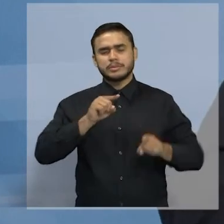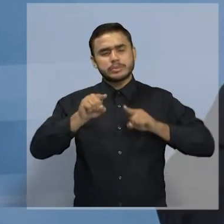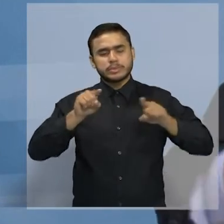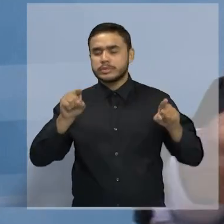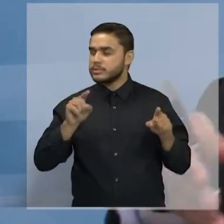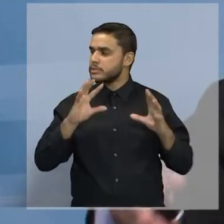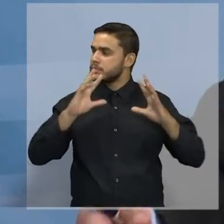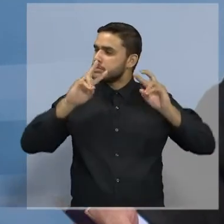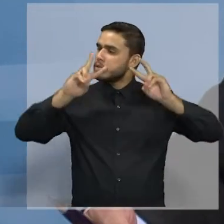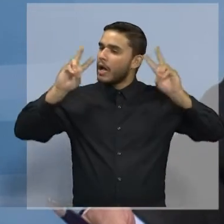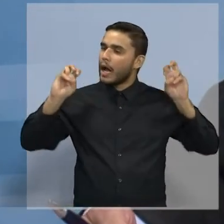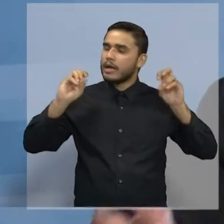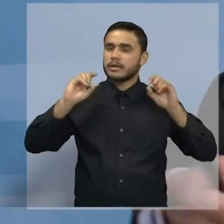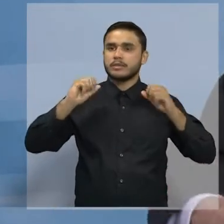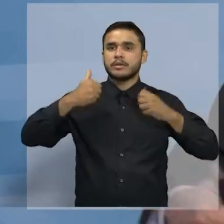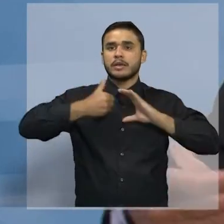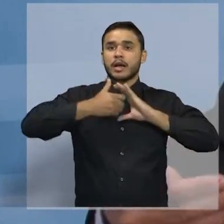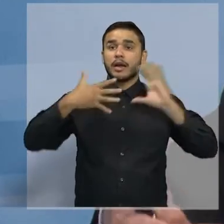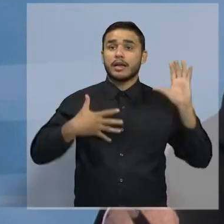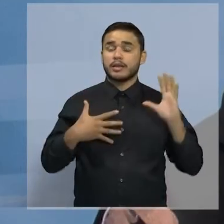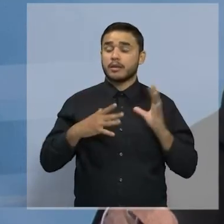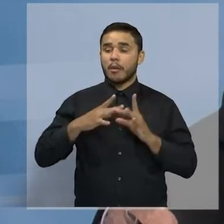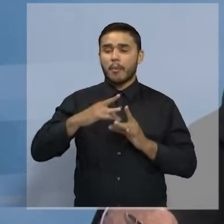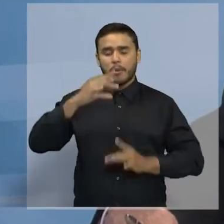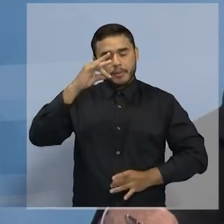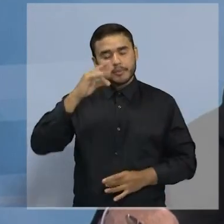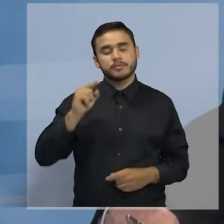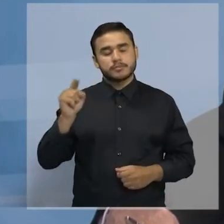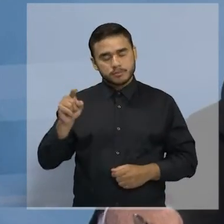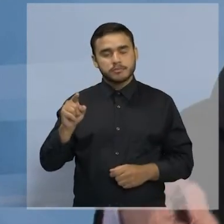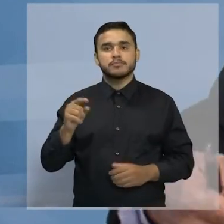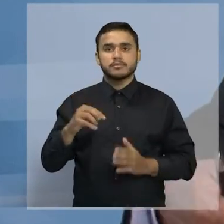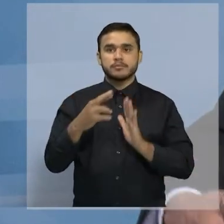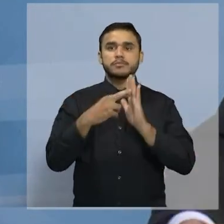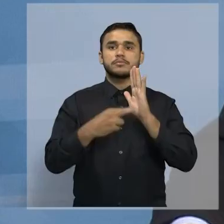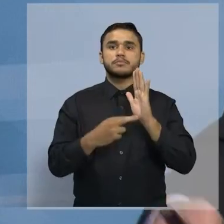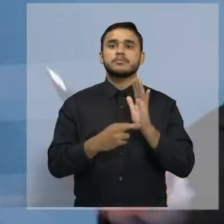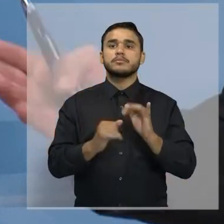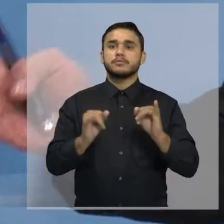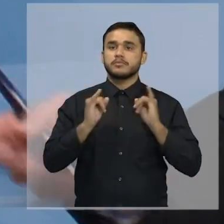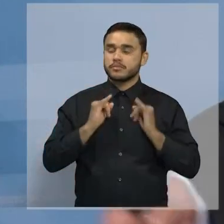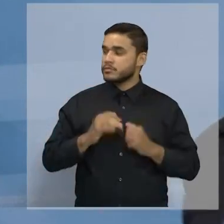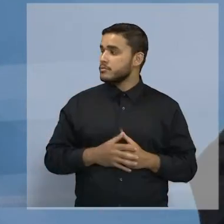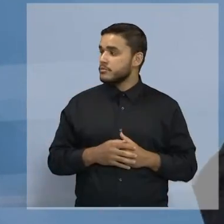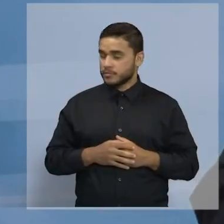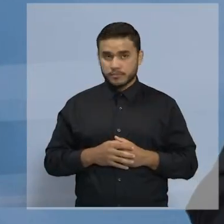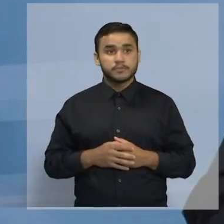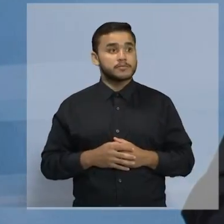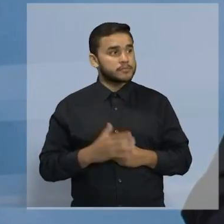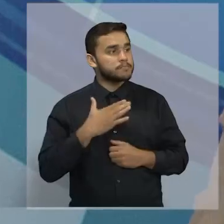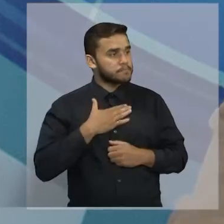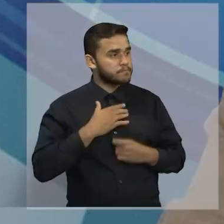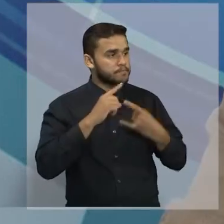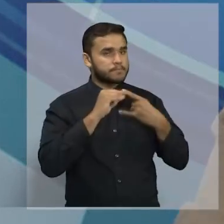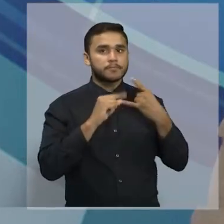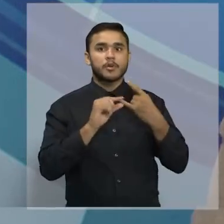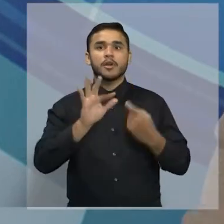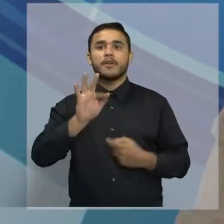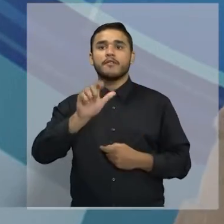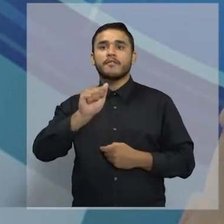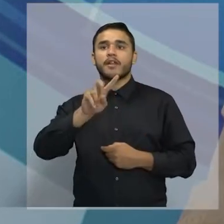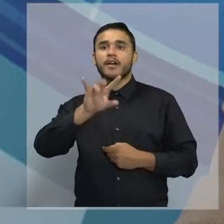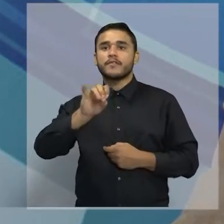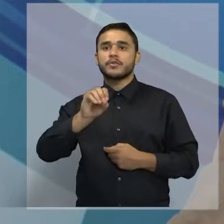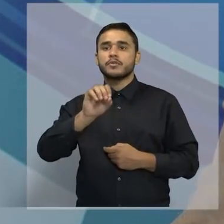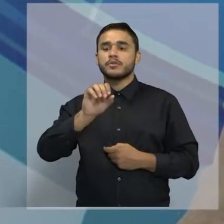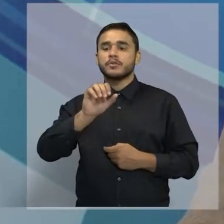benefícios e prejuízos que essa reforma, em sendo aprovada como está proposta, poderá trazer. Canal no YouTube Flávio Ataliba, economista.